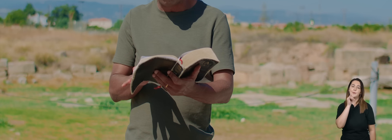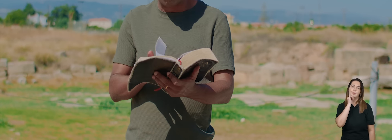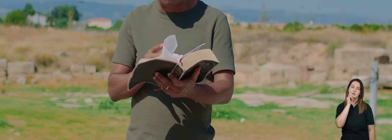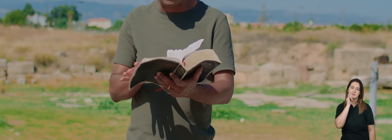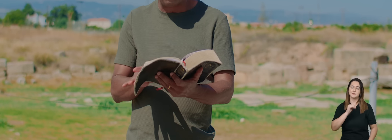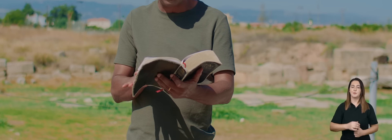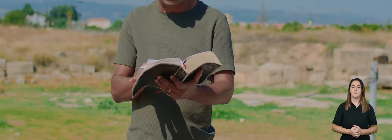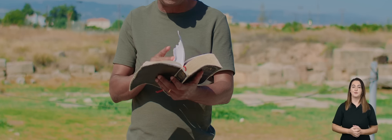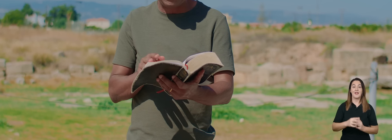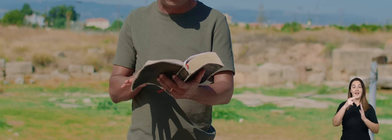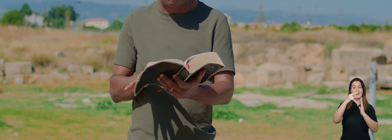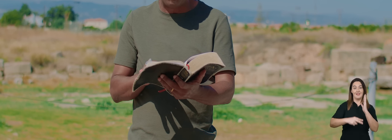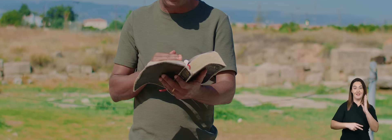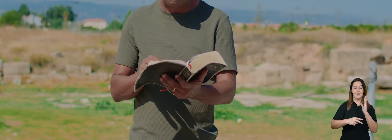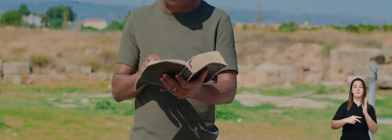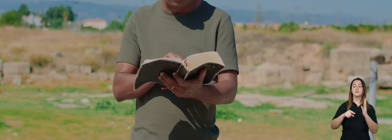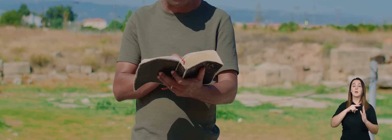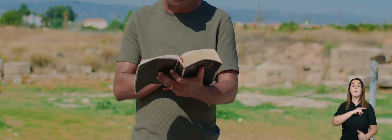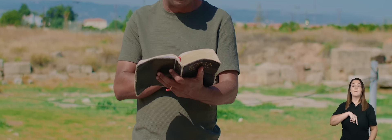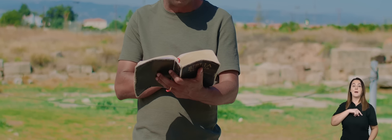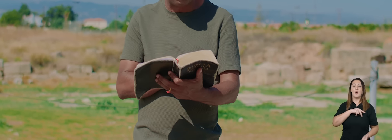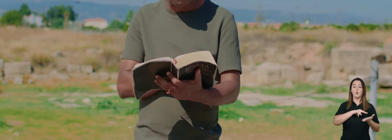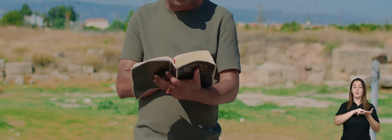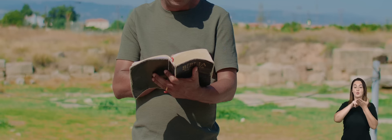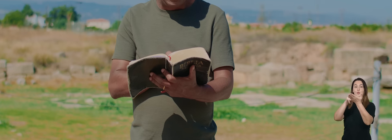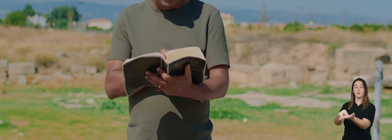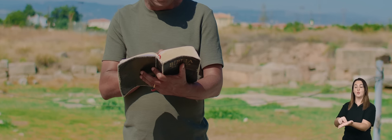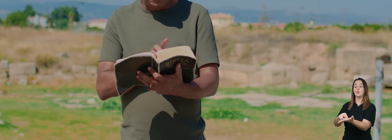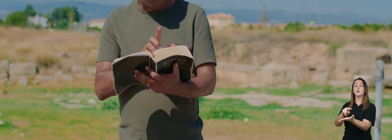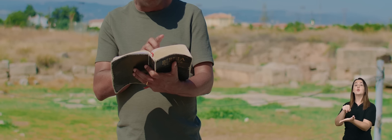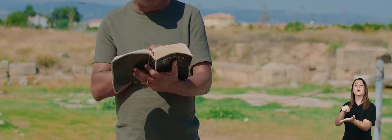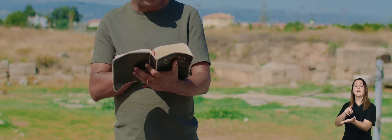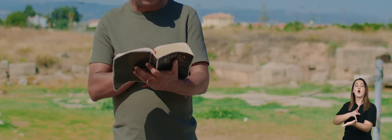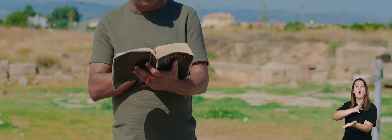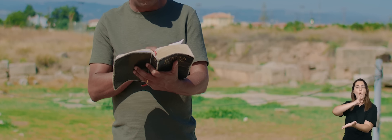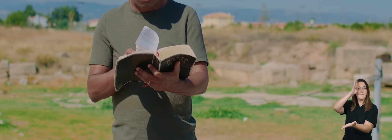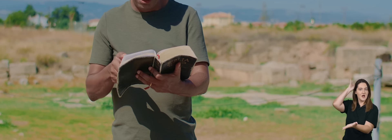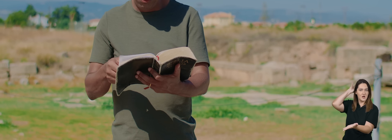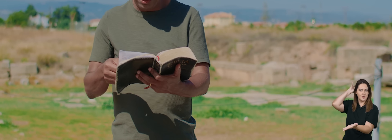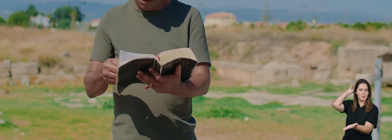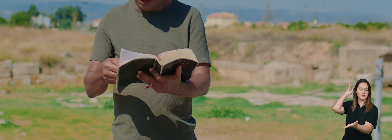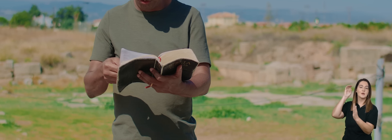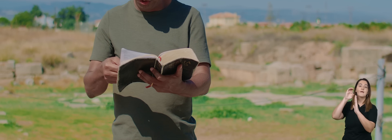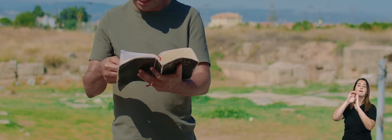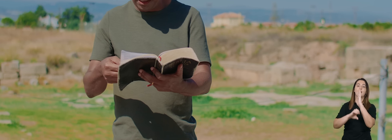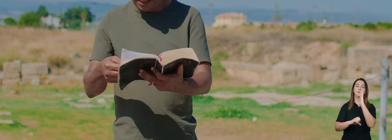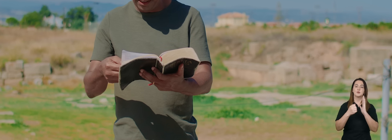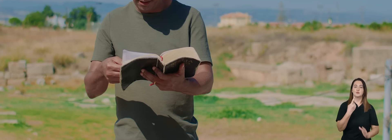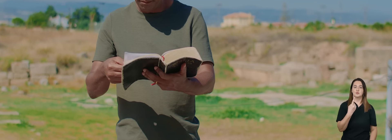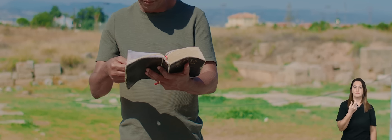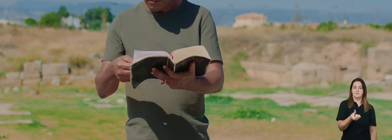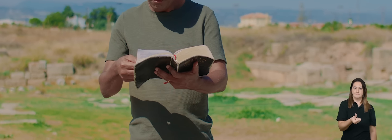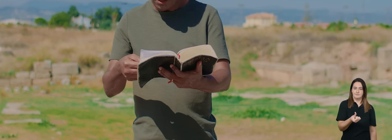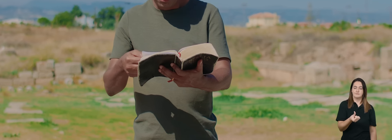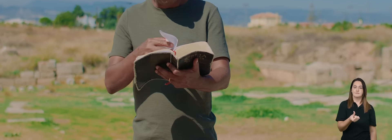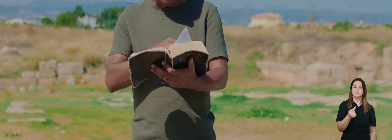de Romanos, a carta que Paulo escreveu aos Romanos, ela conclui assim, Romanos capítulo